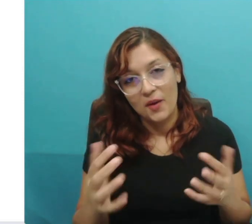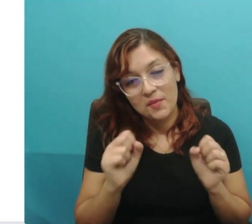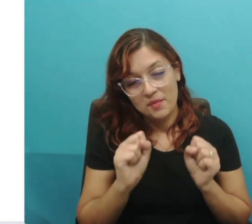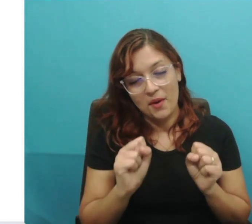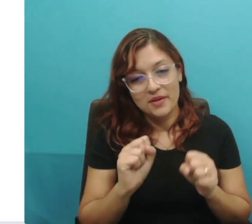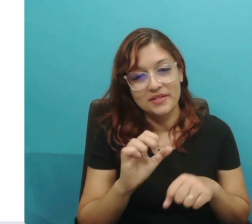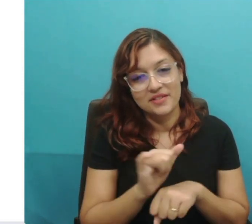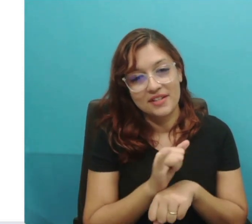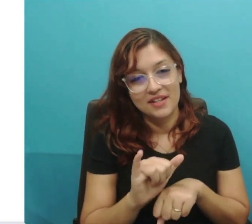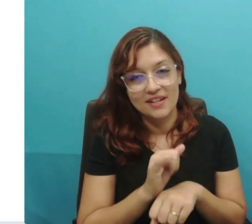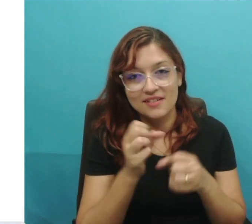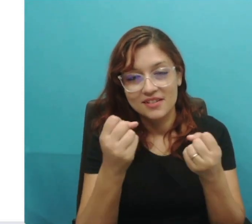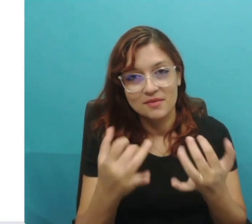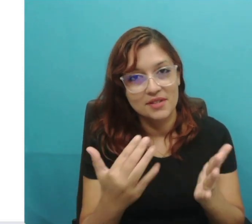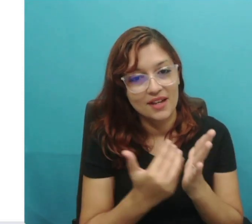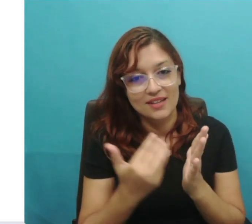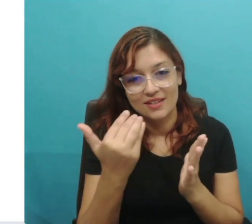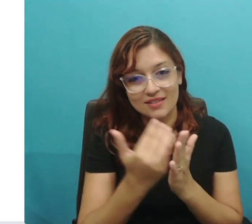Entendeu?